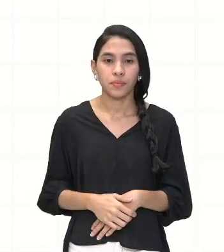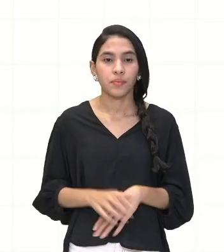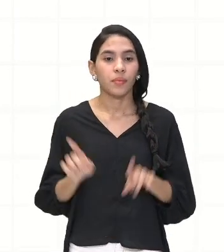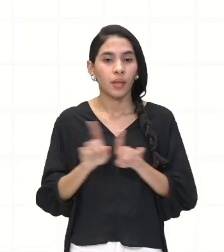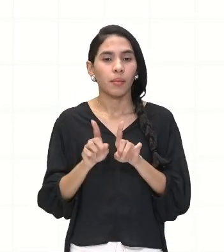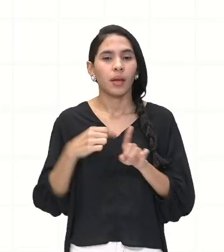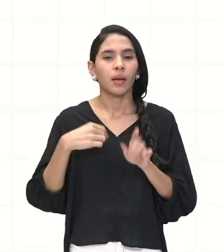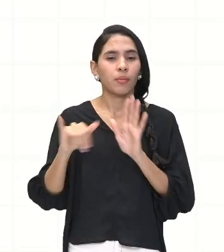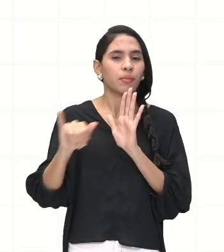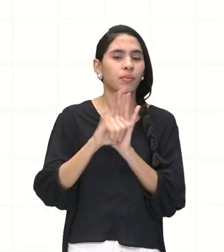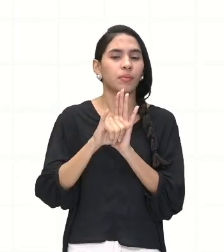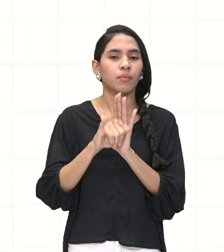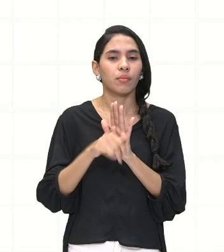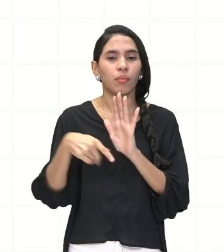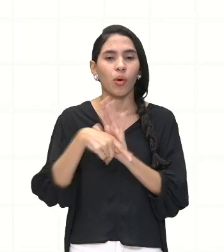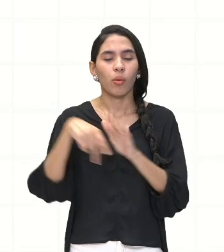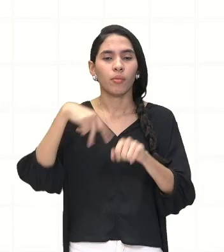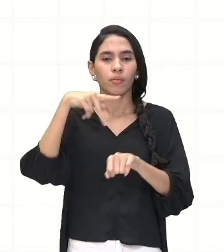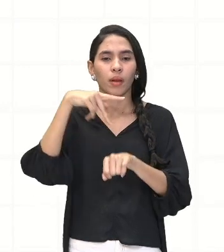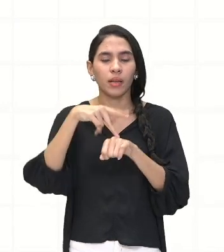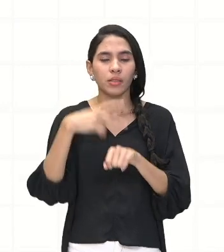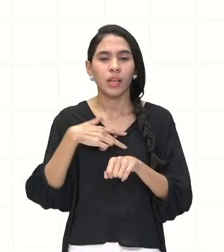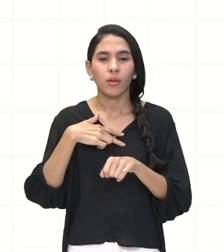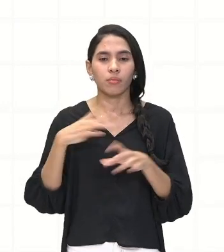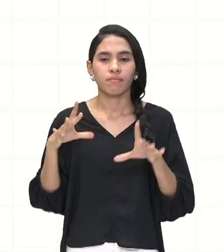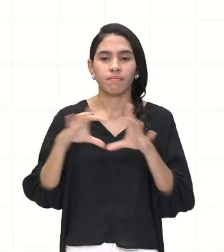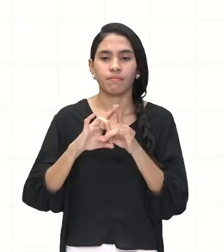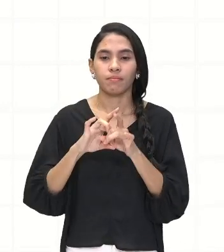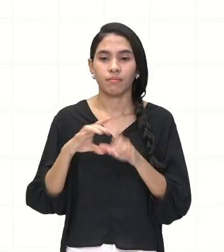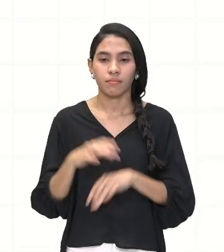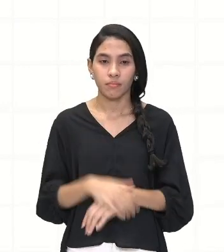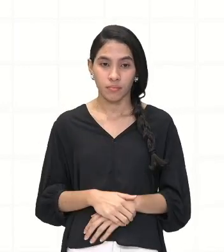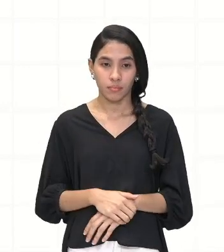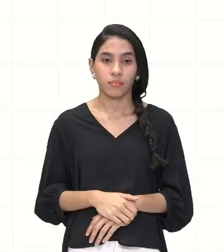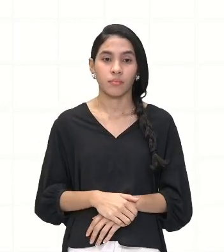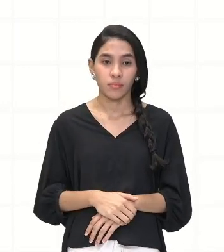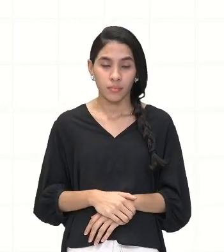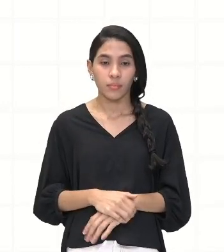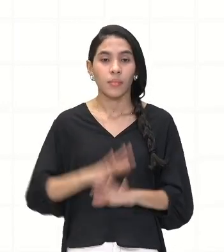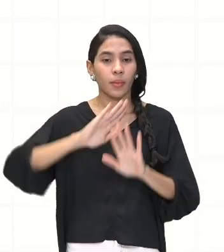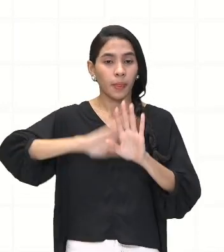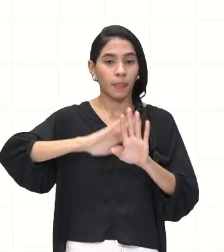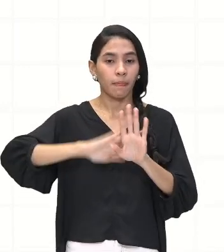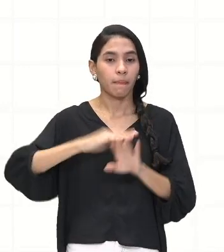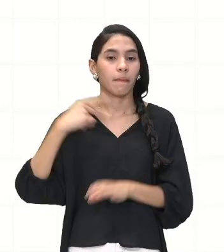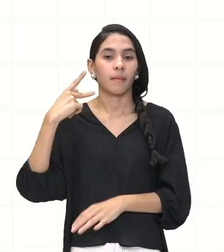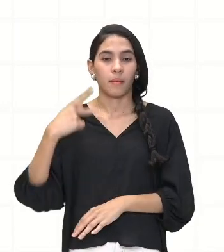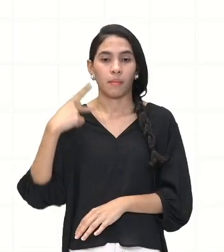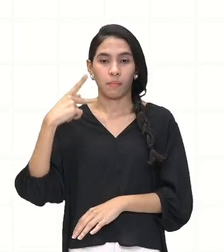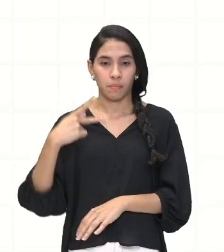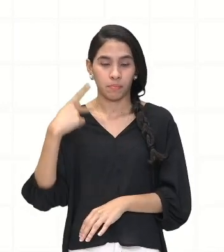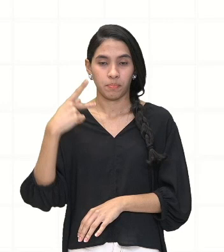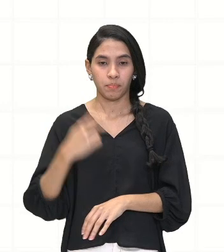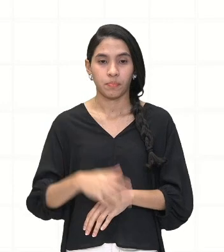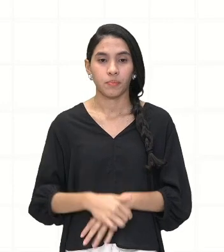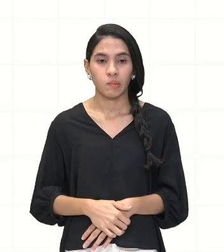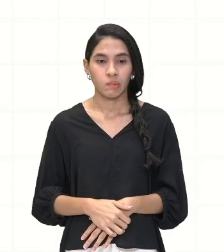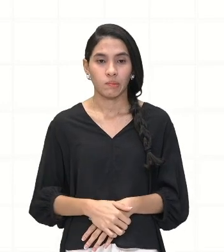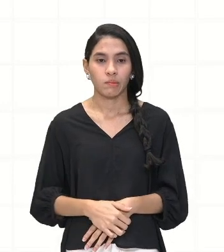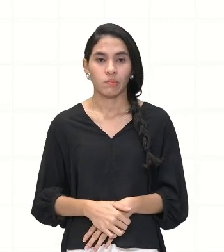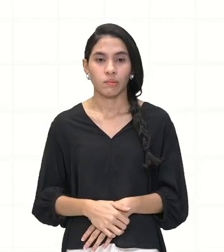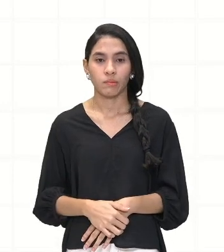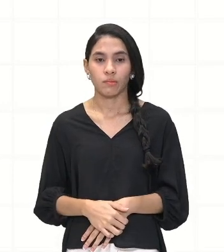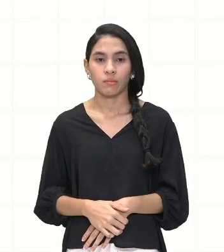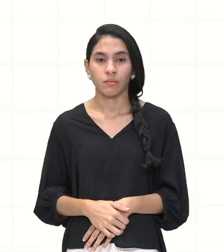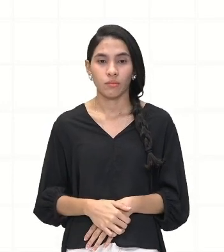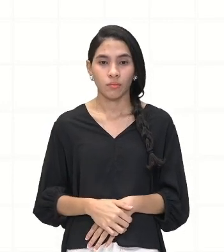de identificação com a pátria. É uma ideologia política,